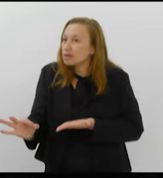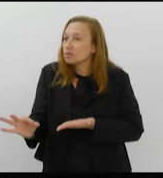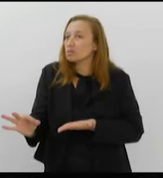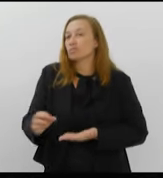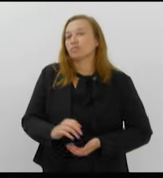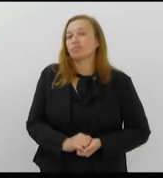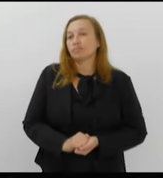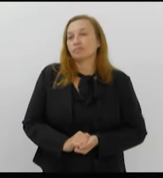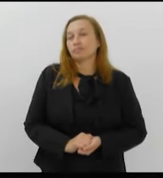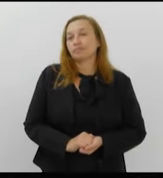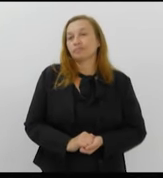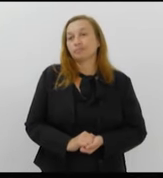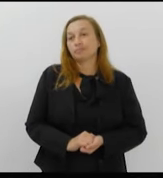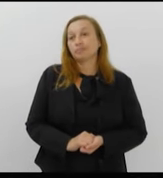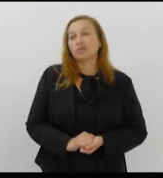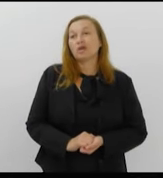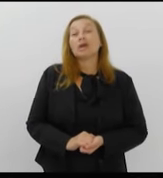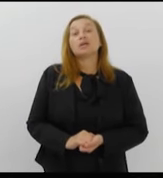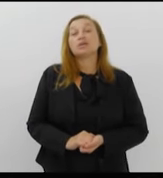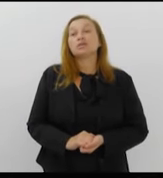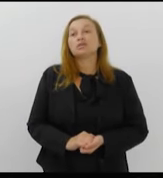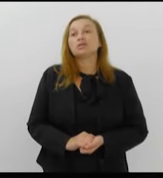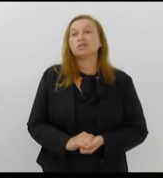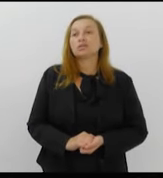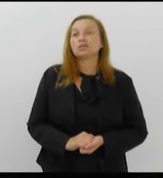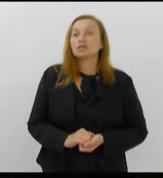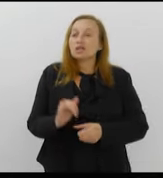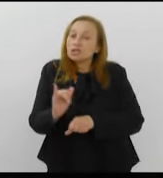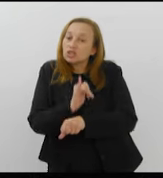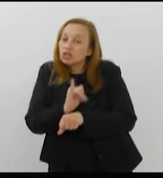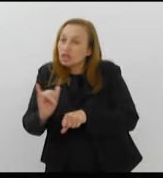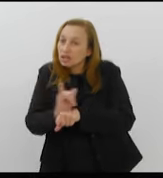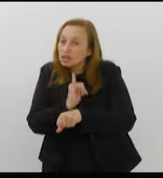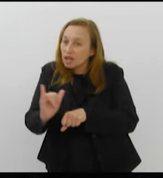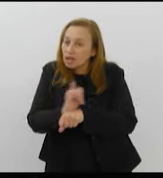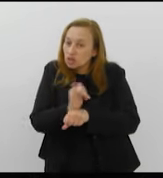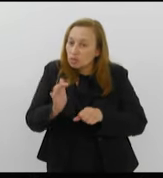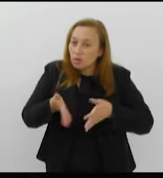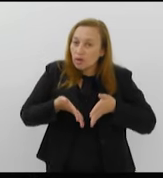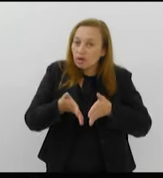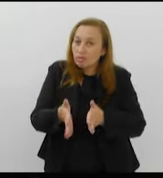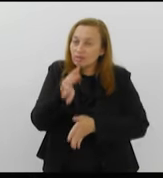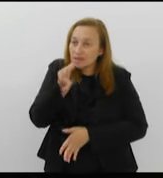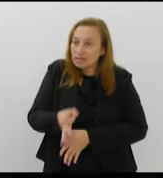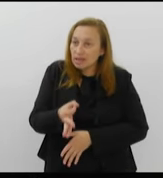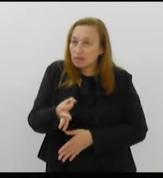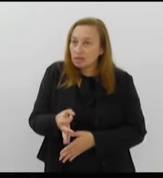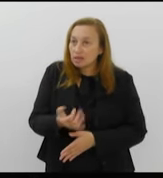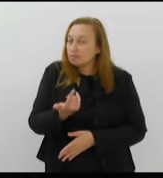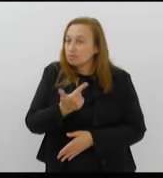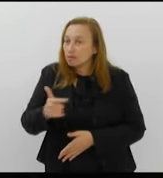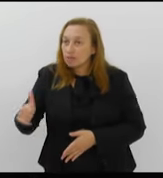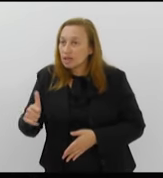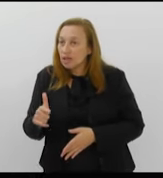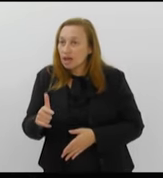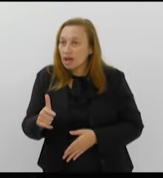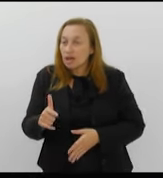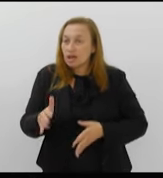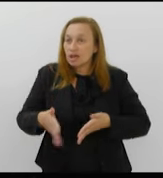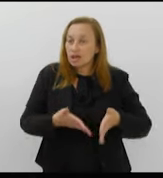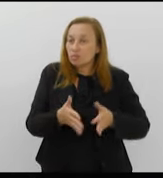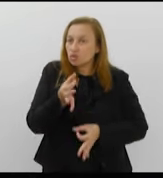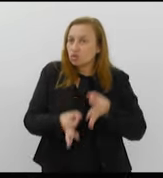essencial. Então, estamos tentando um caminho justo, mas não terá caminho justo